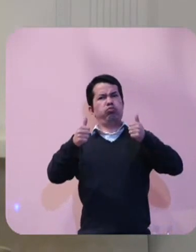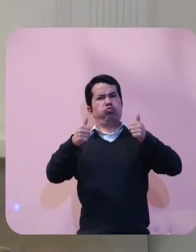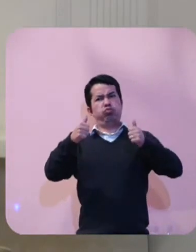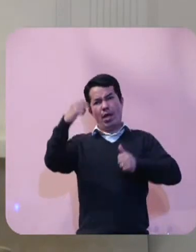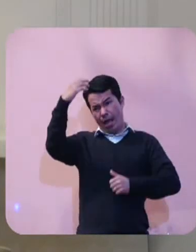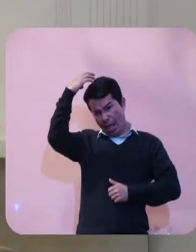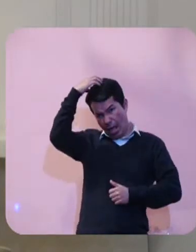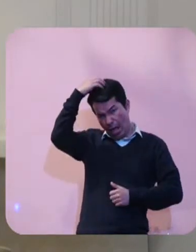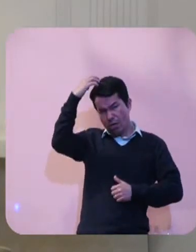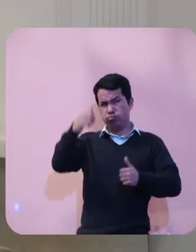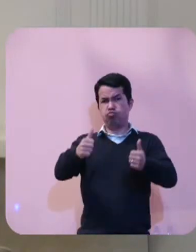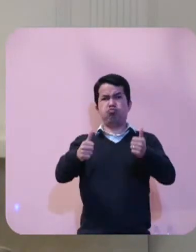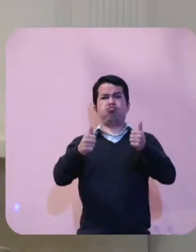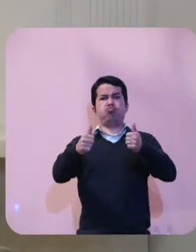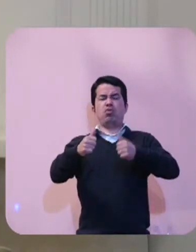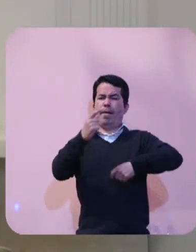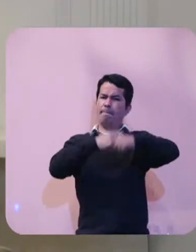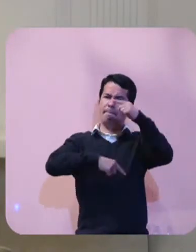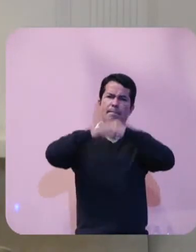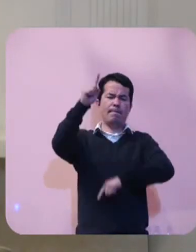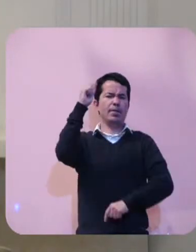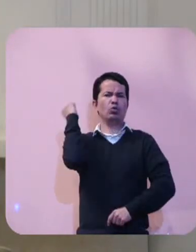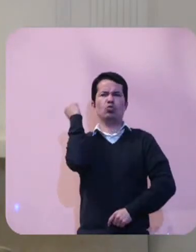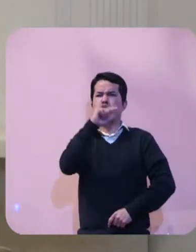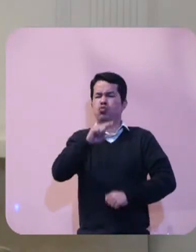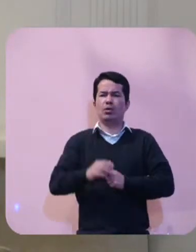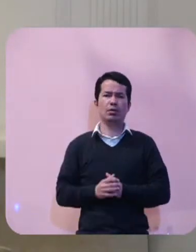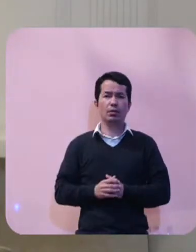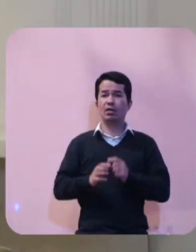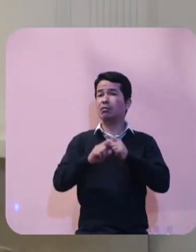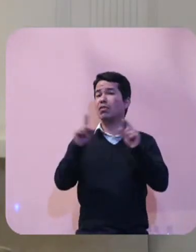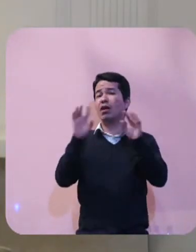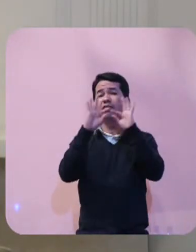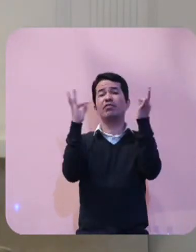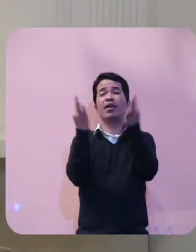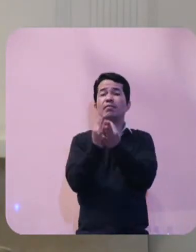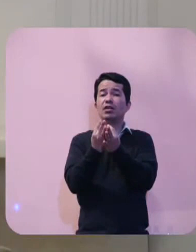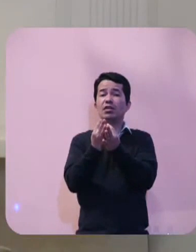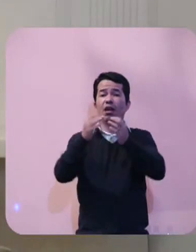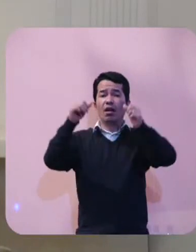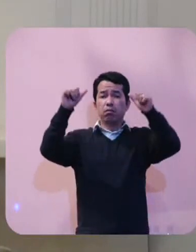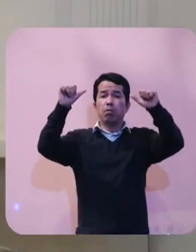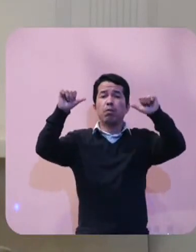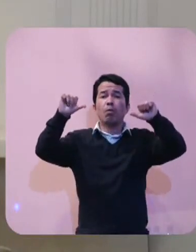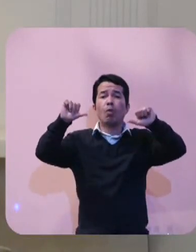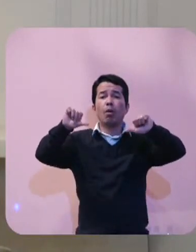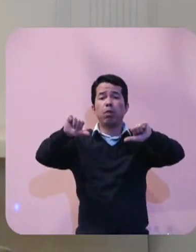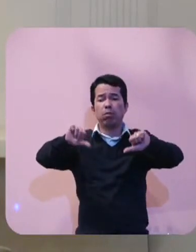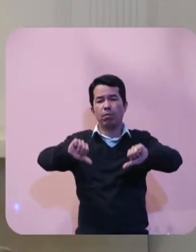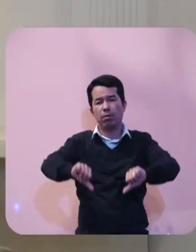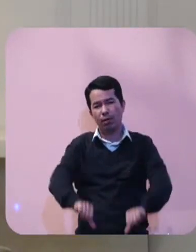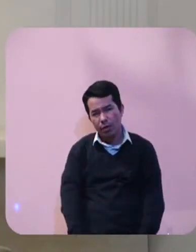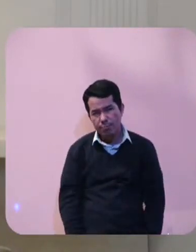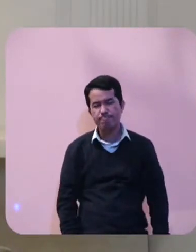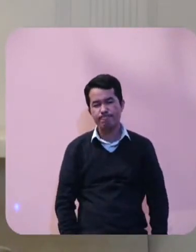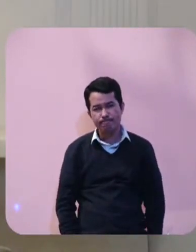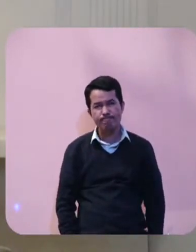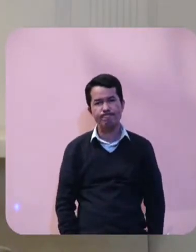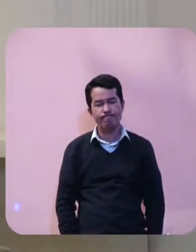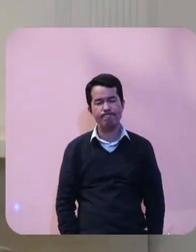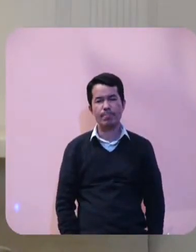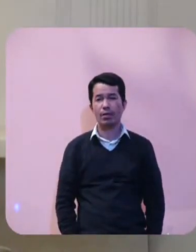tem que aprender que isso acontece quando o desafio da paternidade, de tratar o coração dos filhos, não